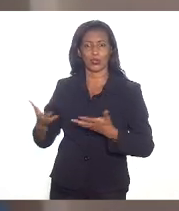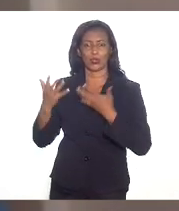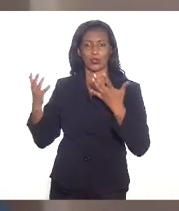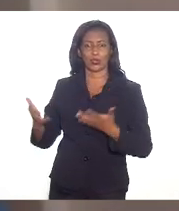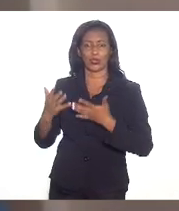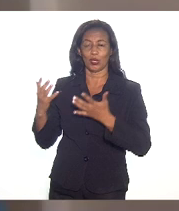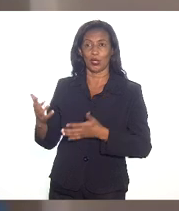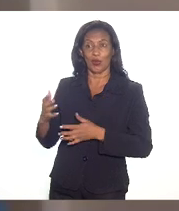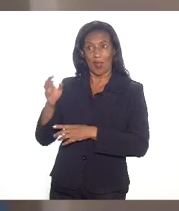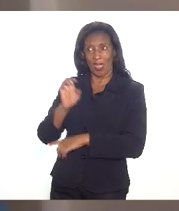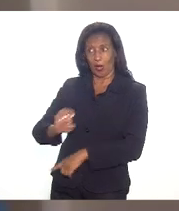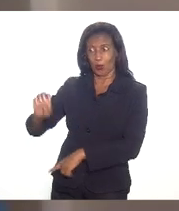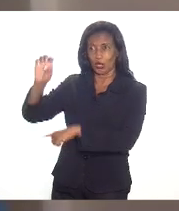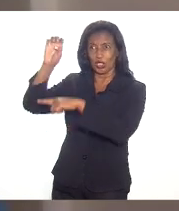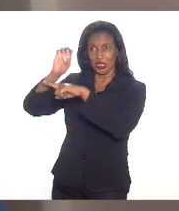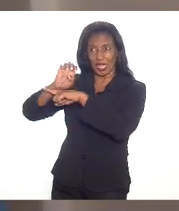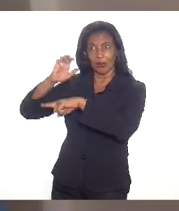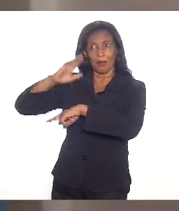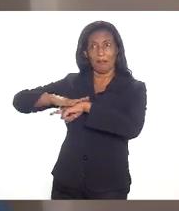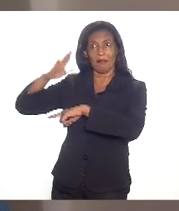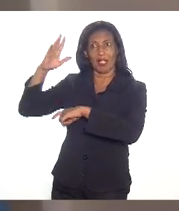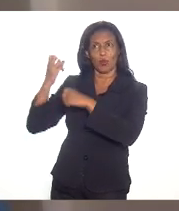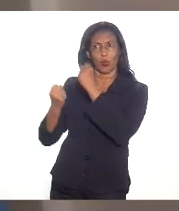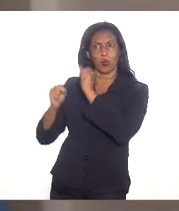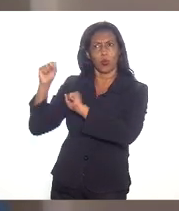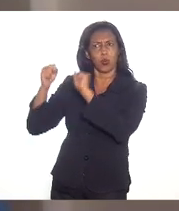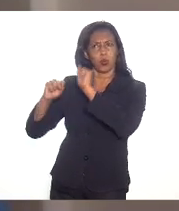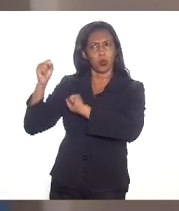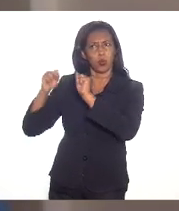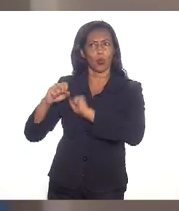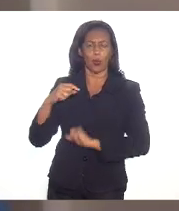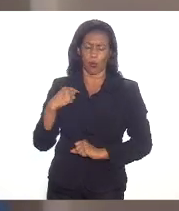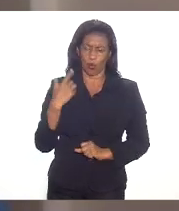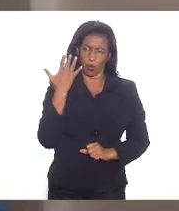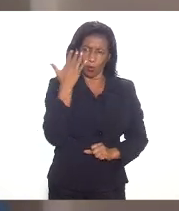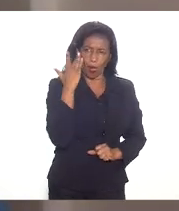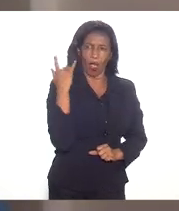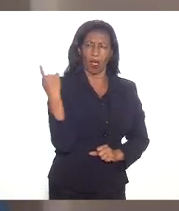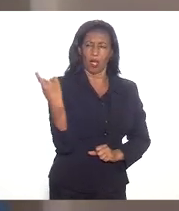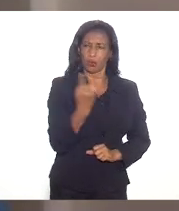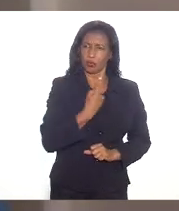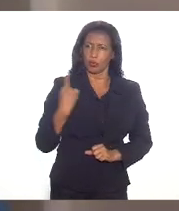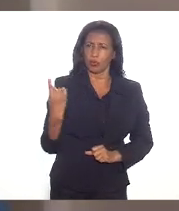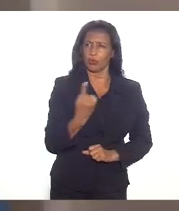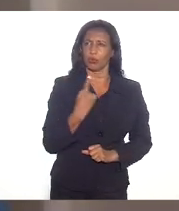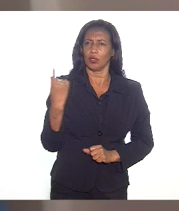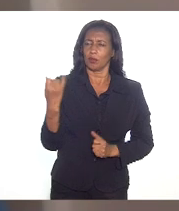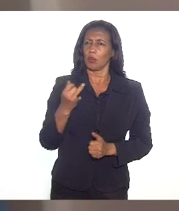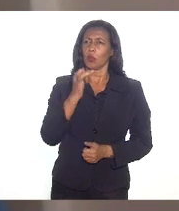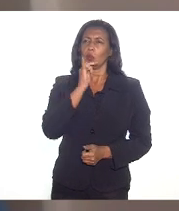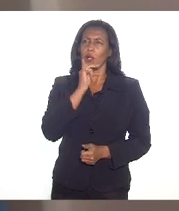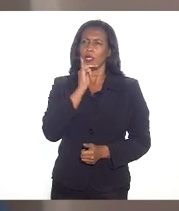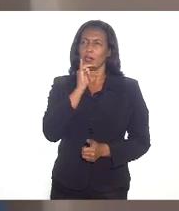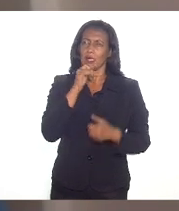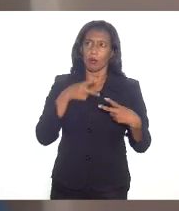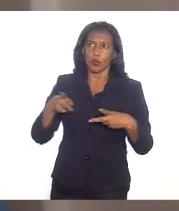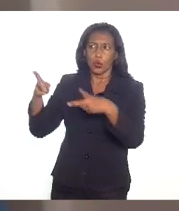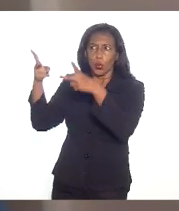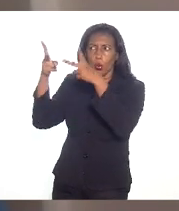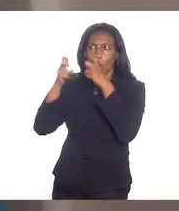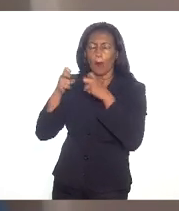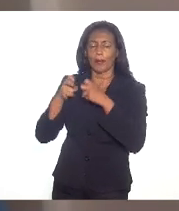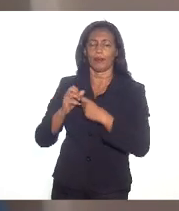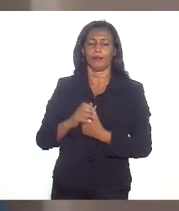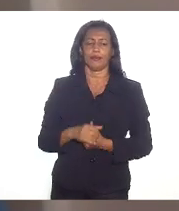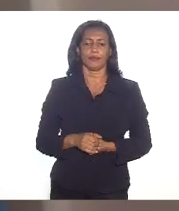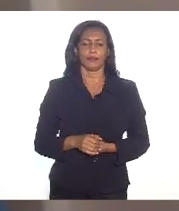mais industrializado. Então, eu acho que, de fato, a gente deve procurar um pouco mirar aí no exemplo de Santa Catarina. Pode, por